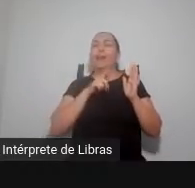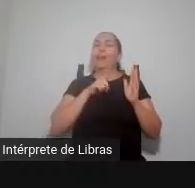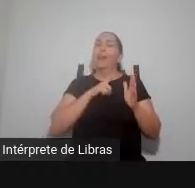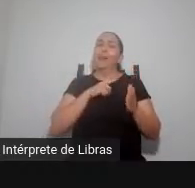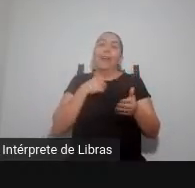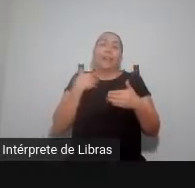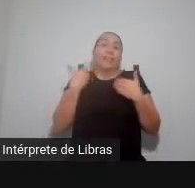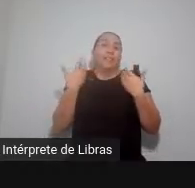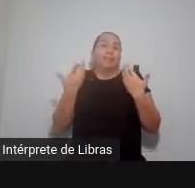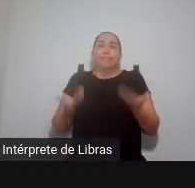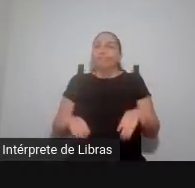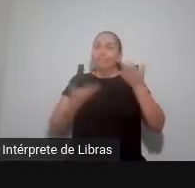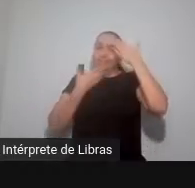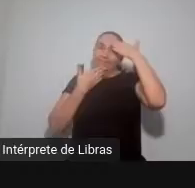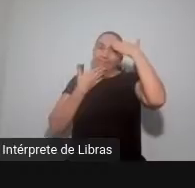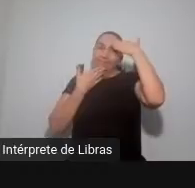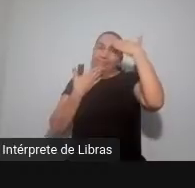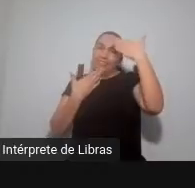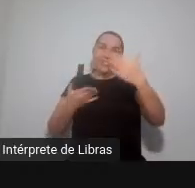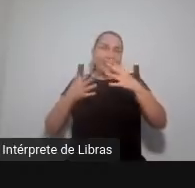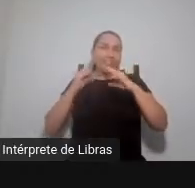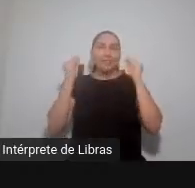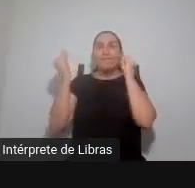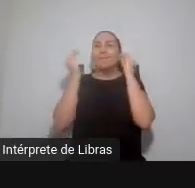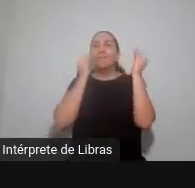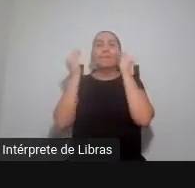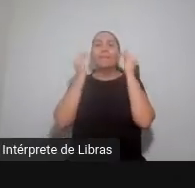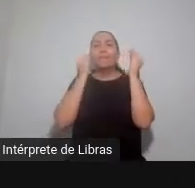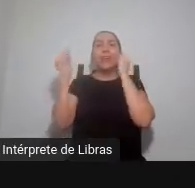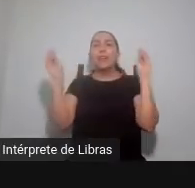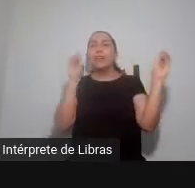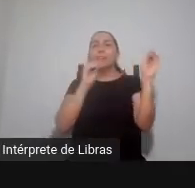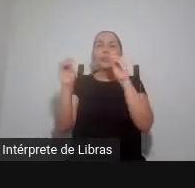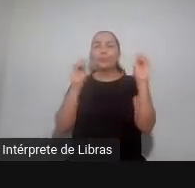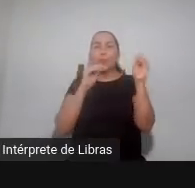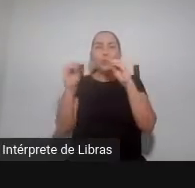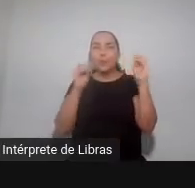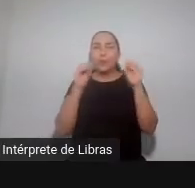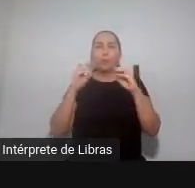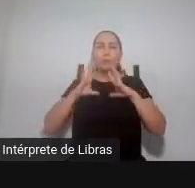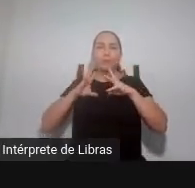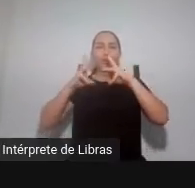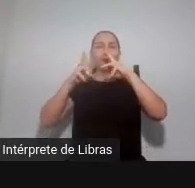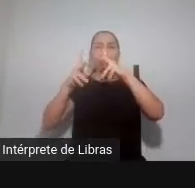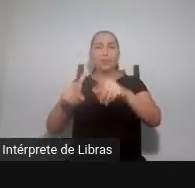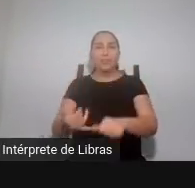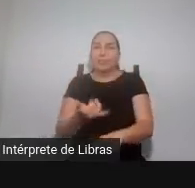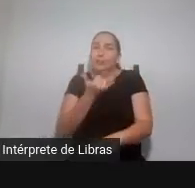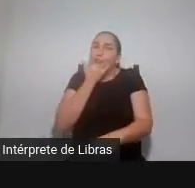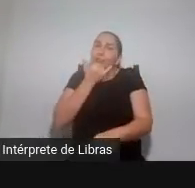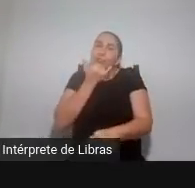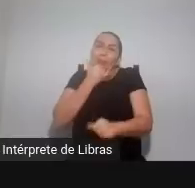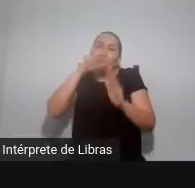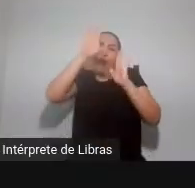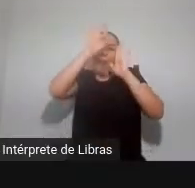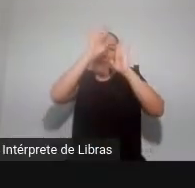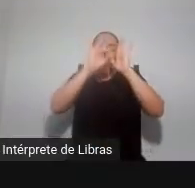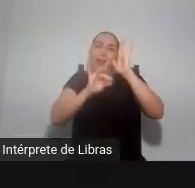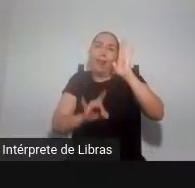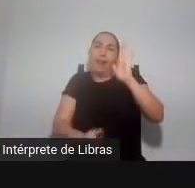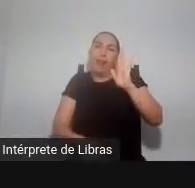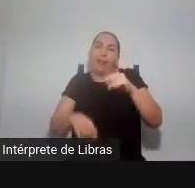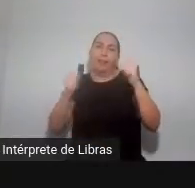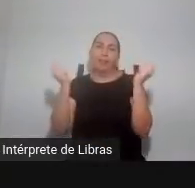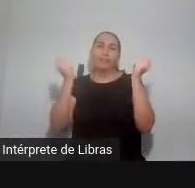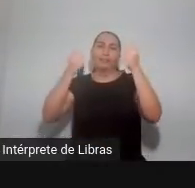gente, obrigado. Um beijo para todo mundo. Desculpa não falar, não deu para acompanhar todo mundo. Até a próxima.